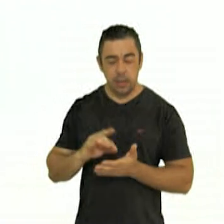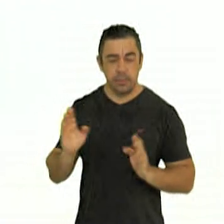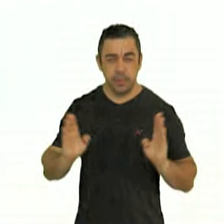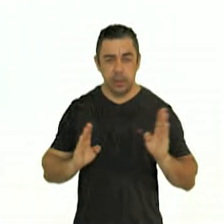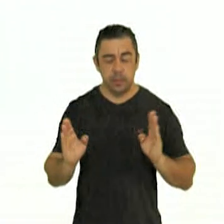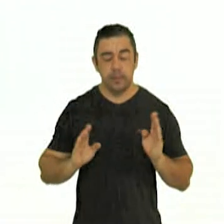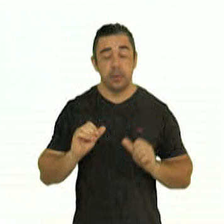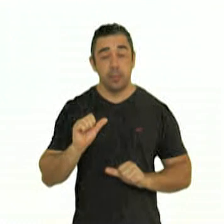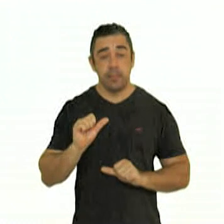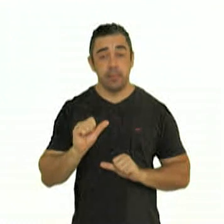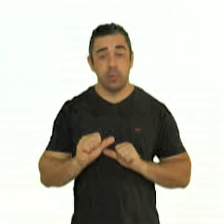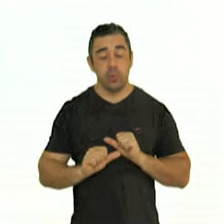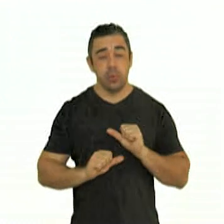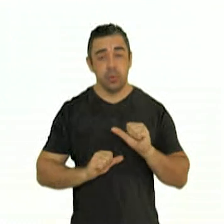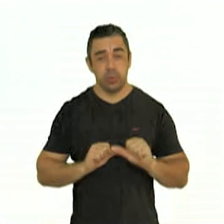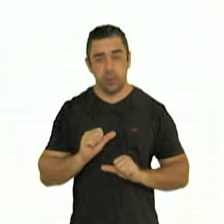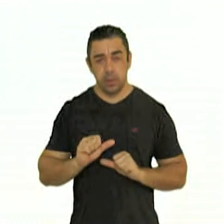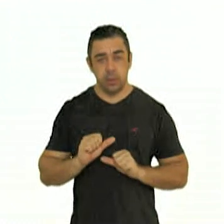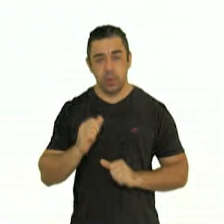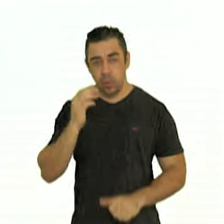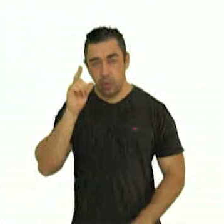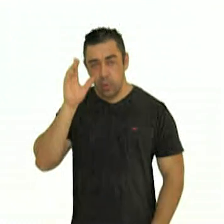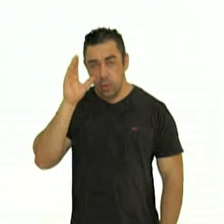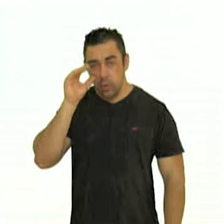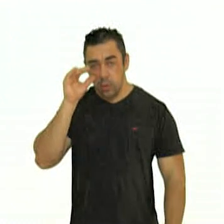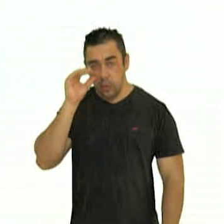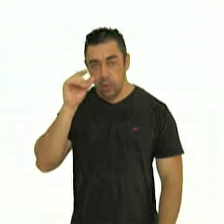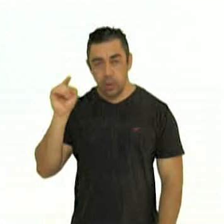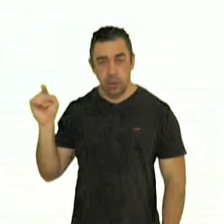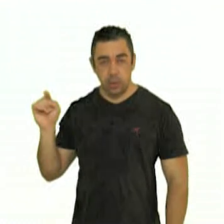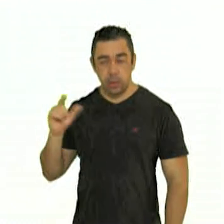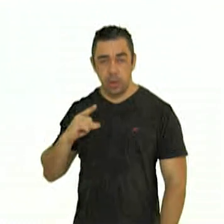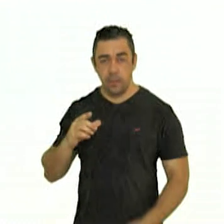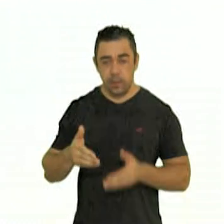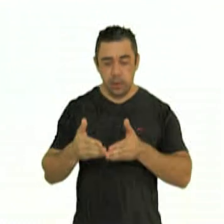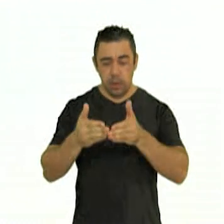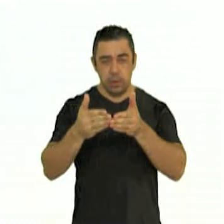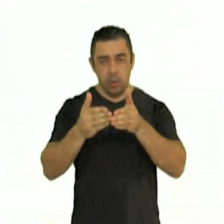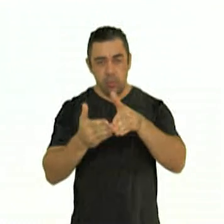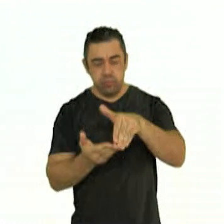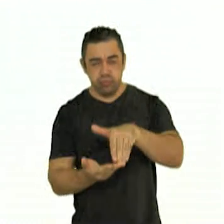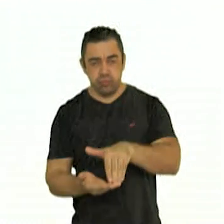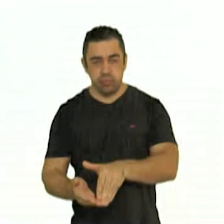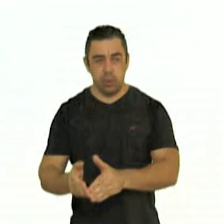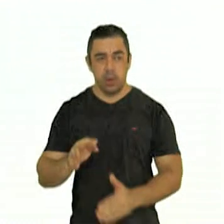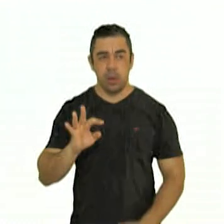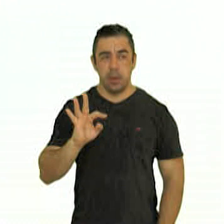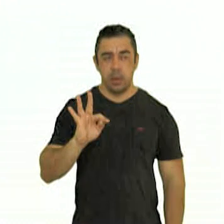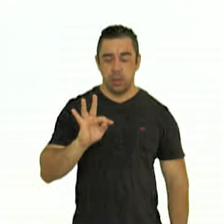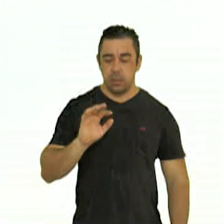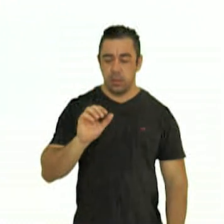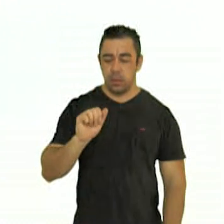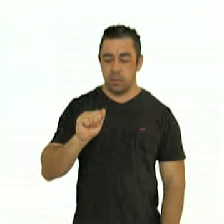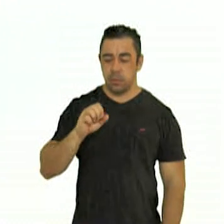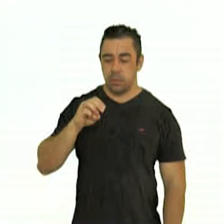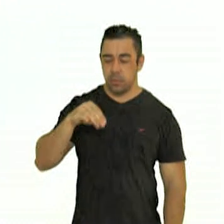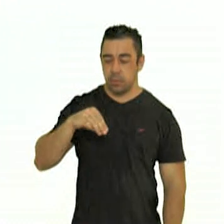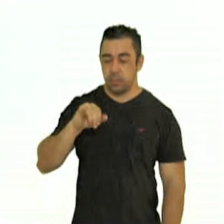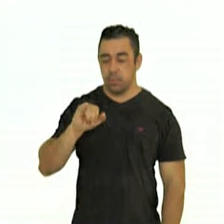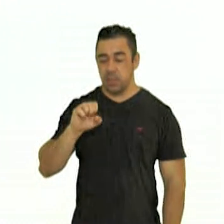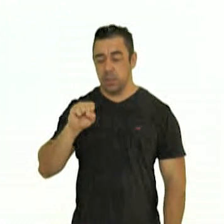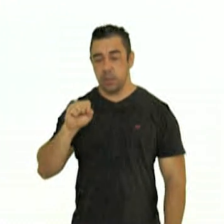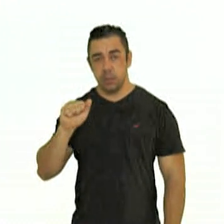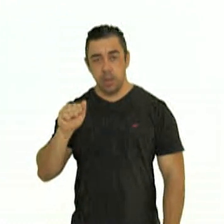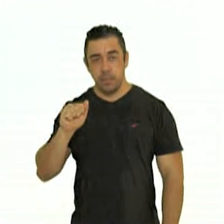período é que houve uma curiosidade, que um naufrágio no rio Tâmisa, um rio importante lá de Londres, e a população ficou